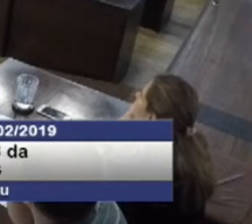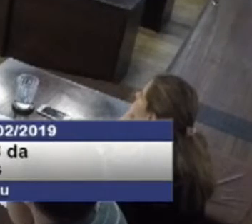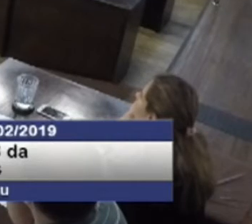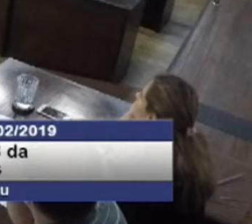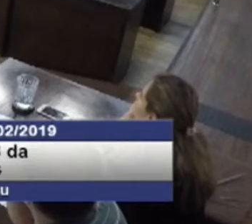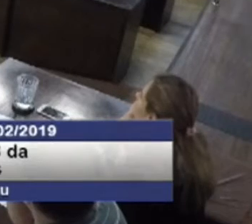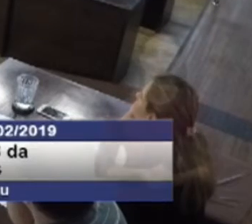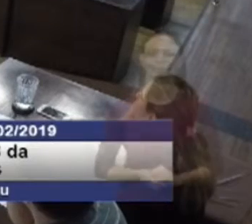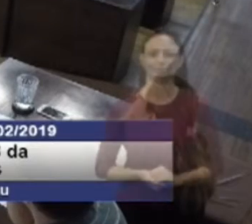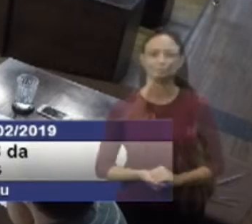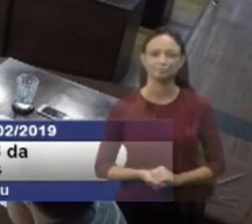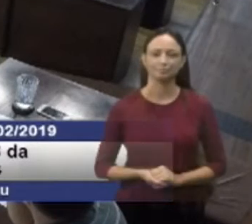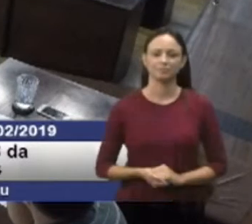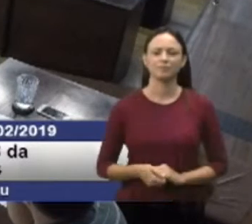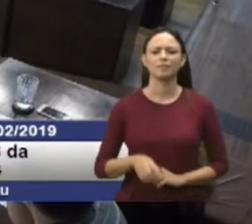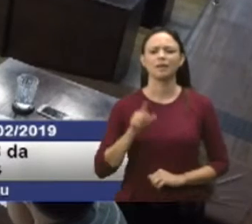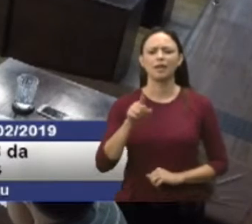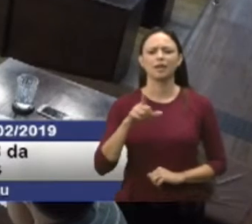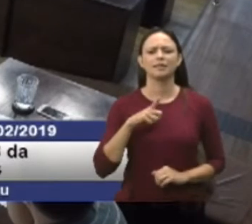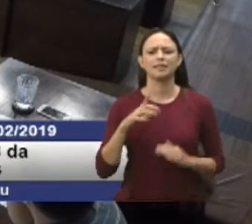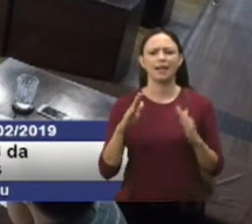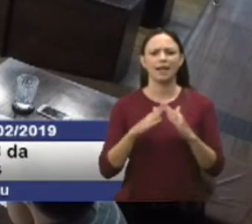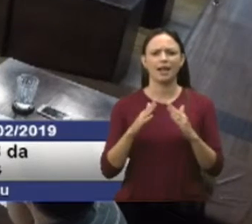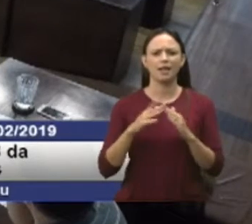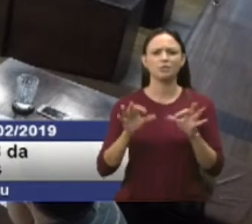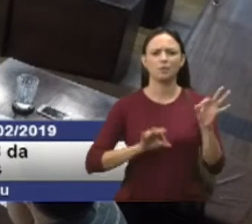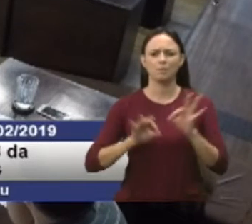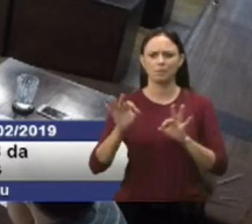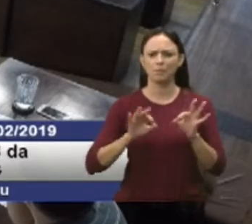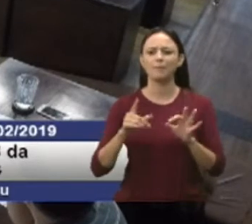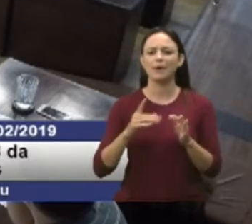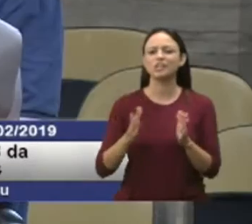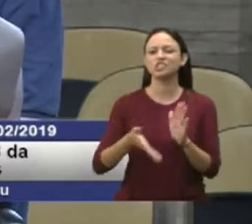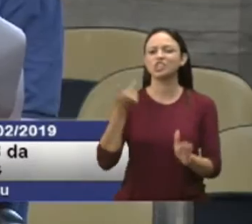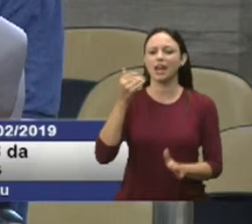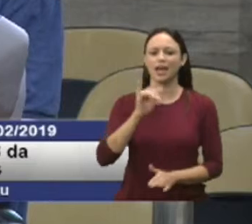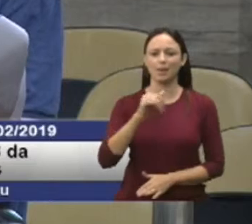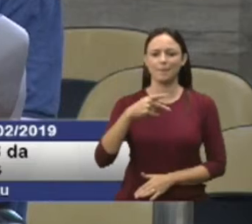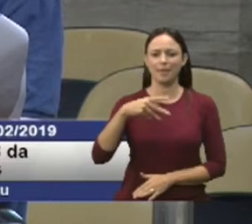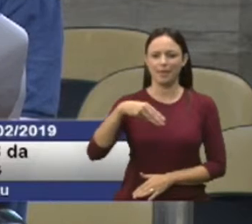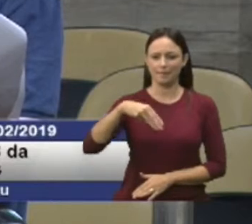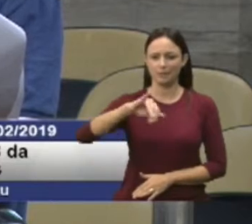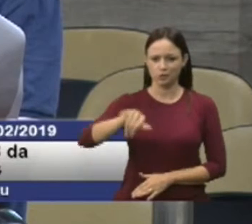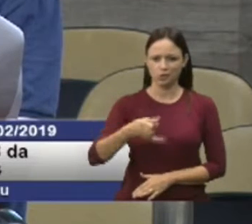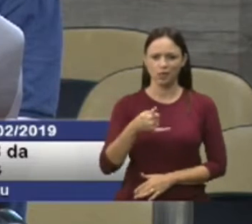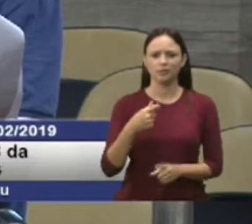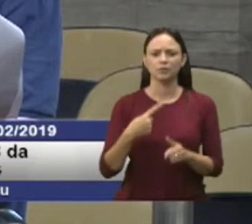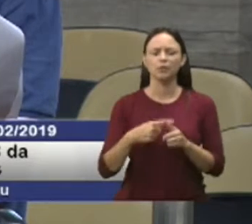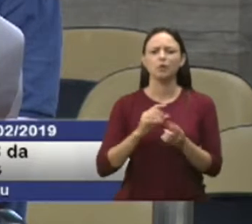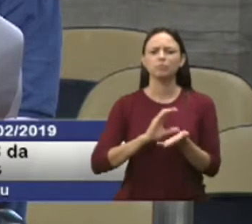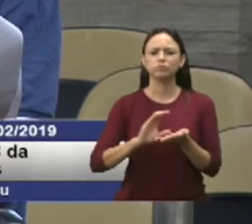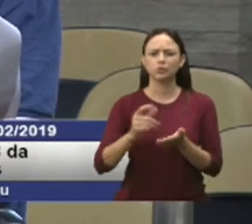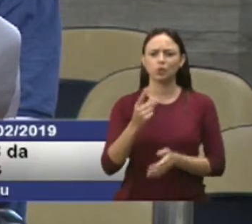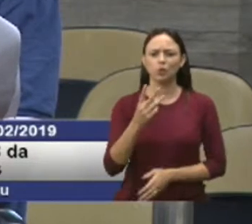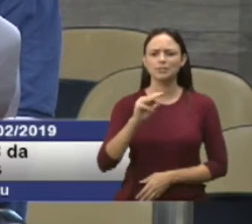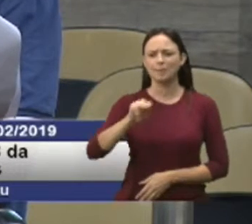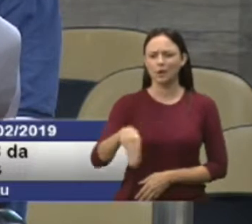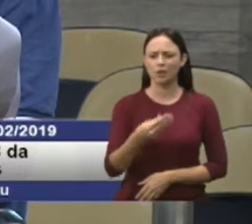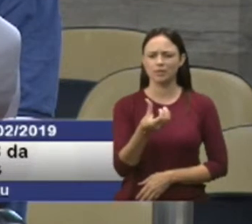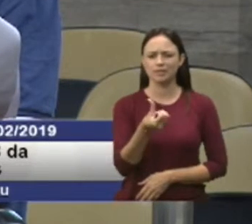Pois não. Há nessa casa um projeto para a extinção do IPMJ. E aqui está a verba do IPMJ, total